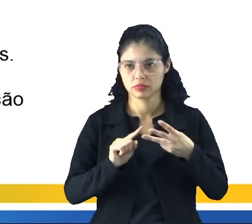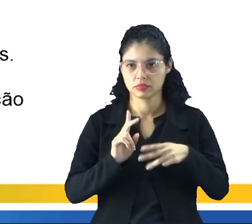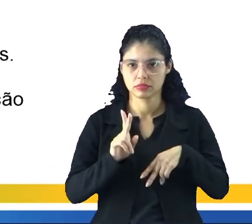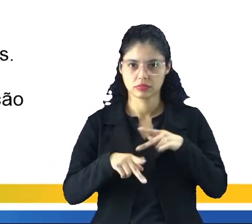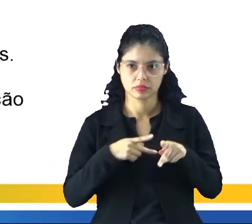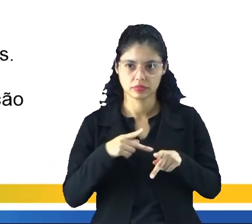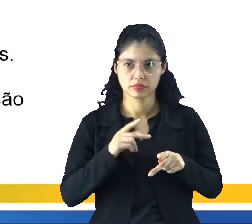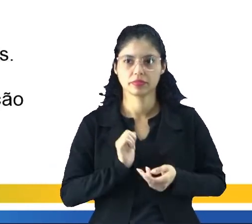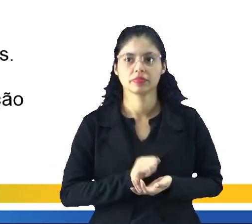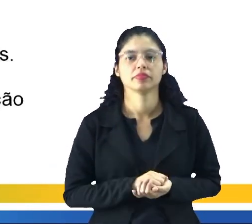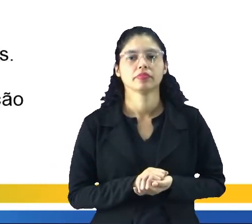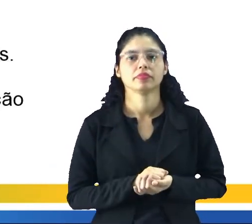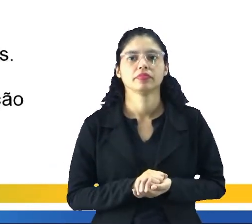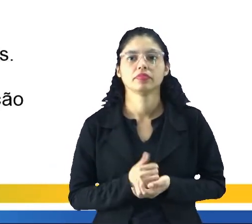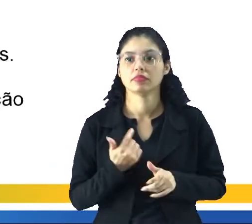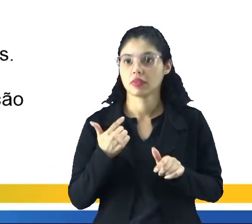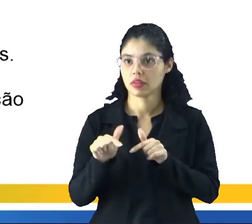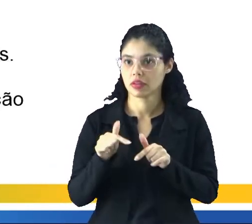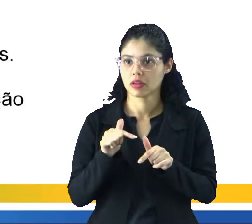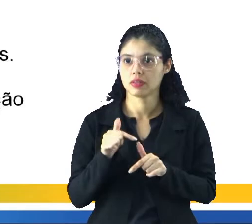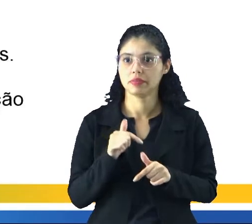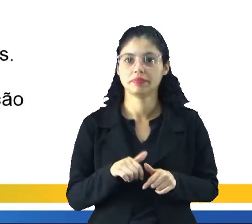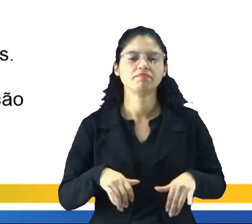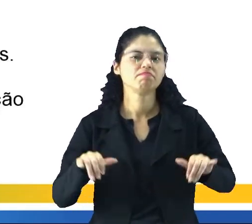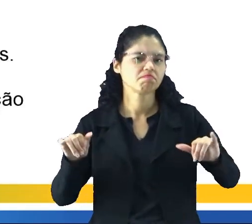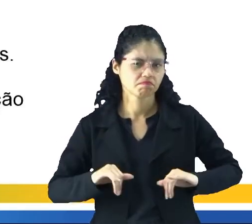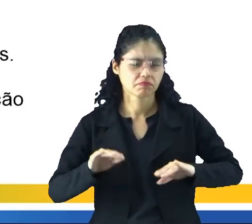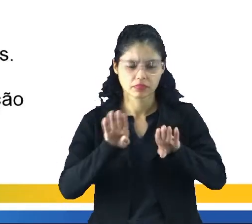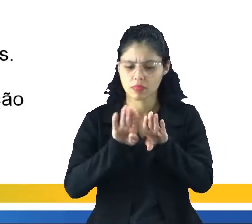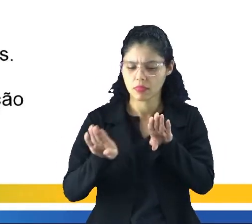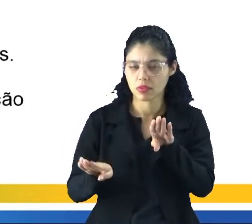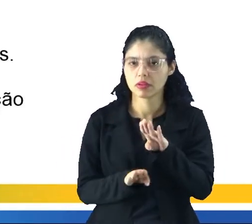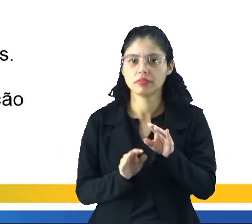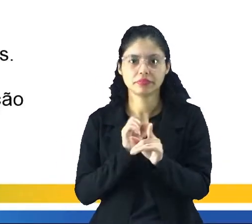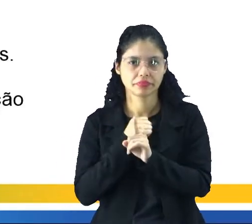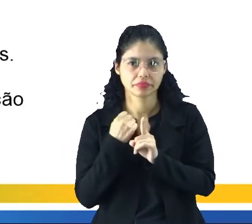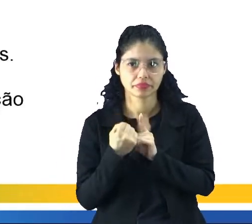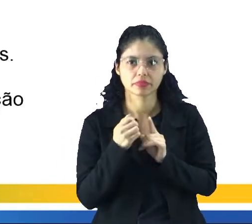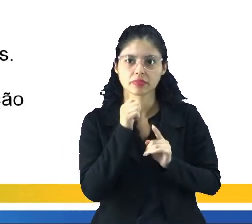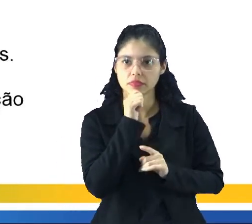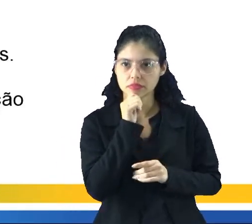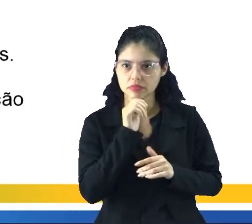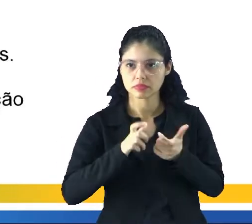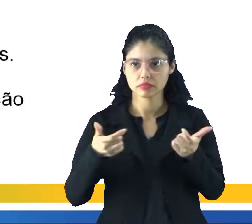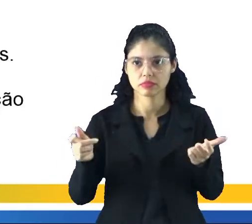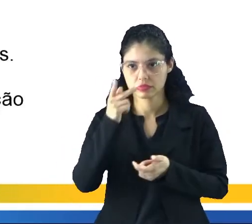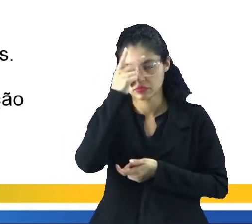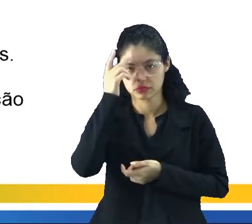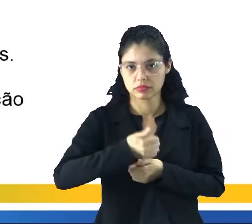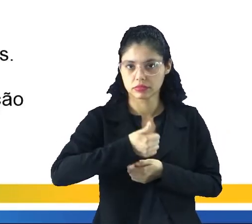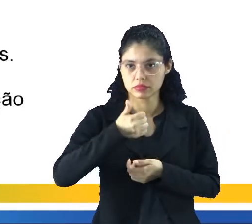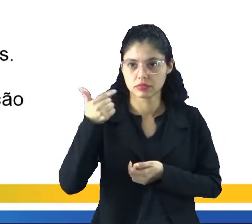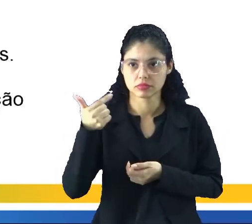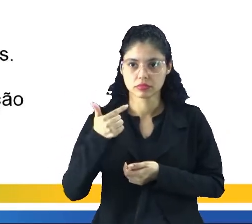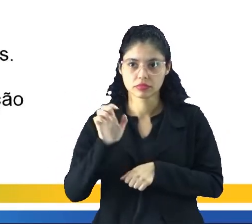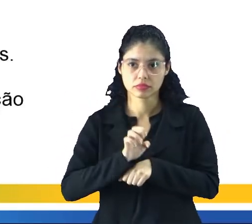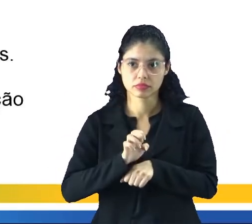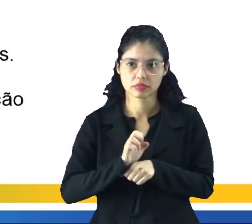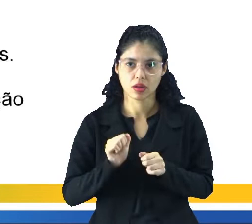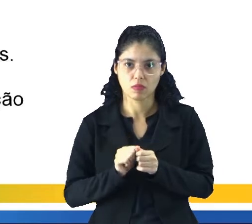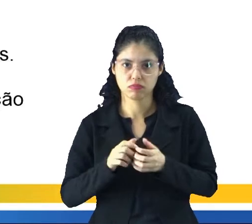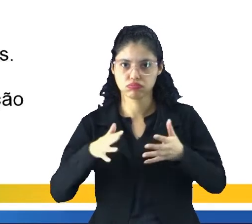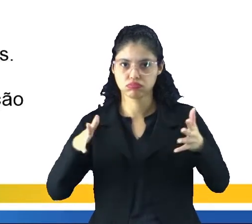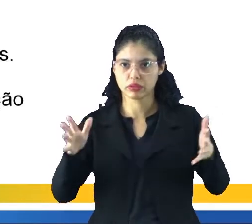pelo povo. Os trabalhadores sofriam com essa desigualdade social. A maioria das pessoas no primeiro e segundo estado